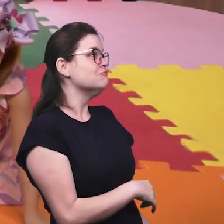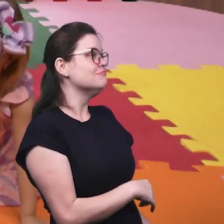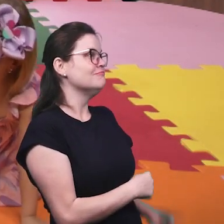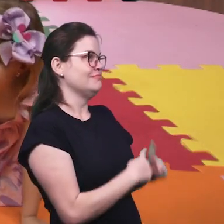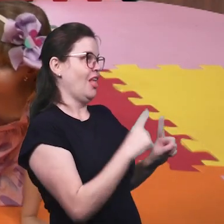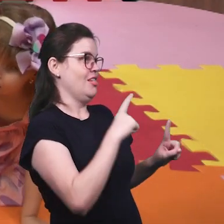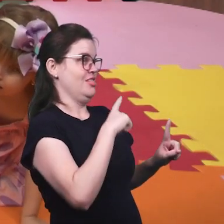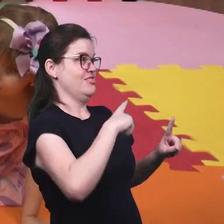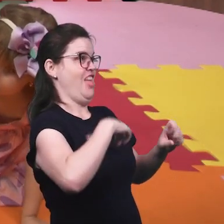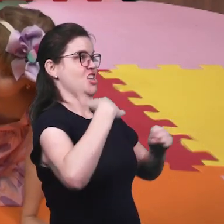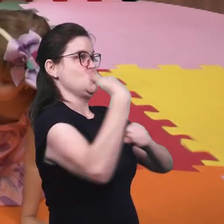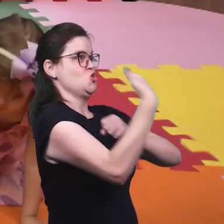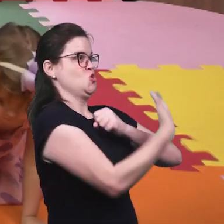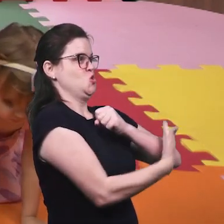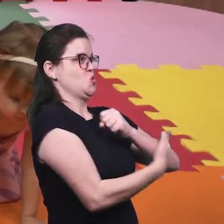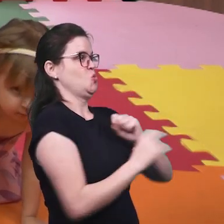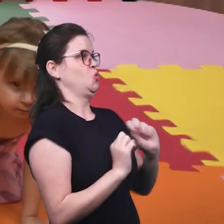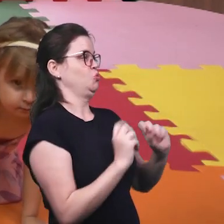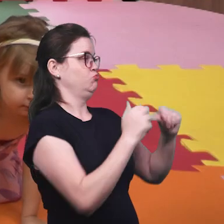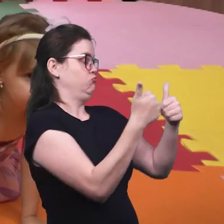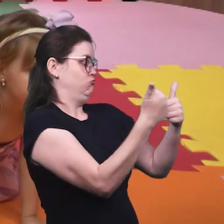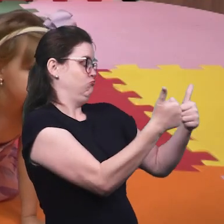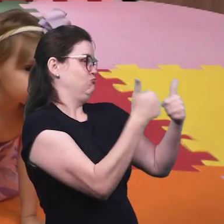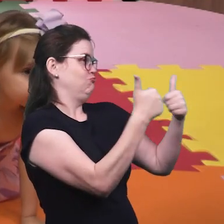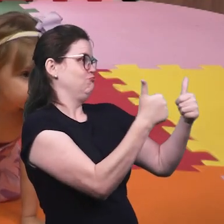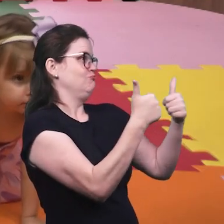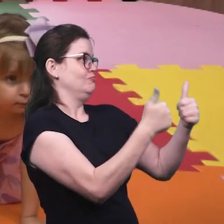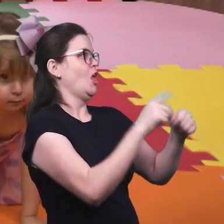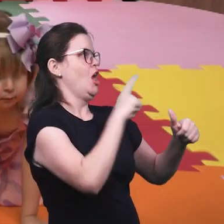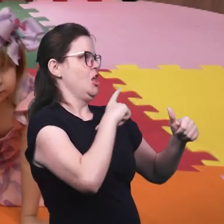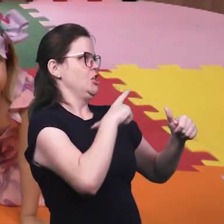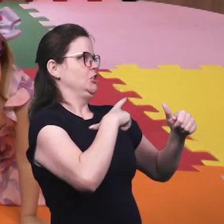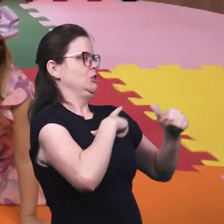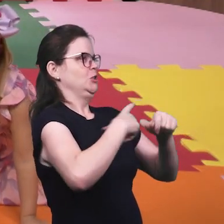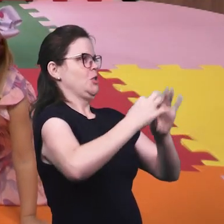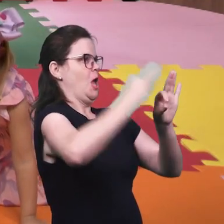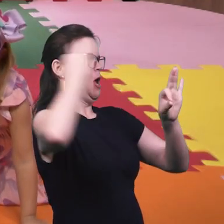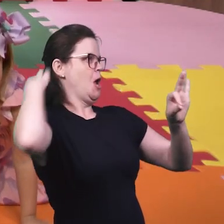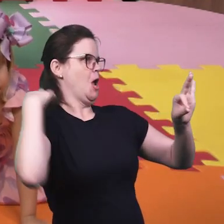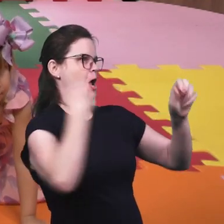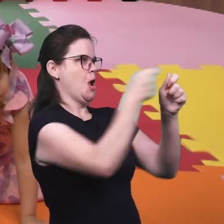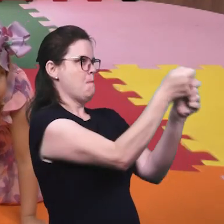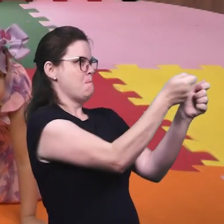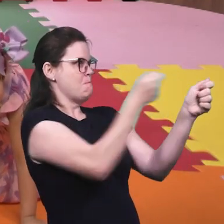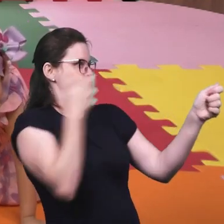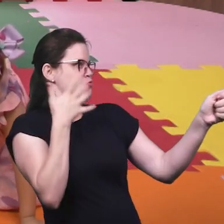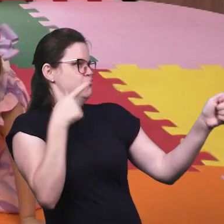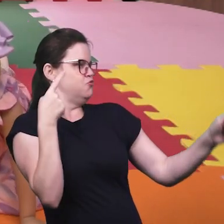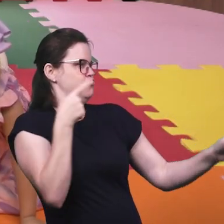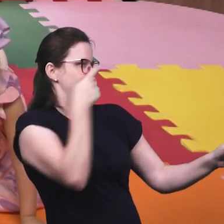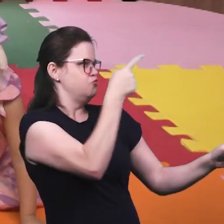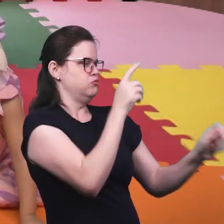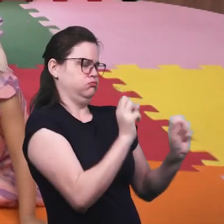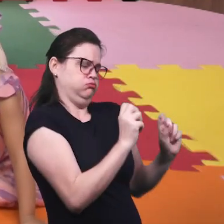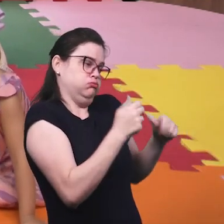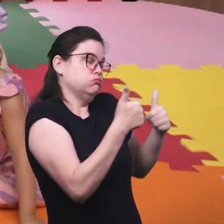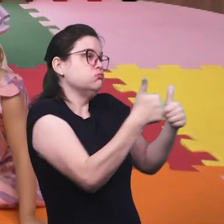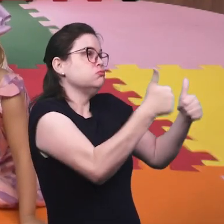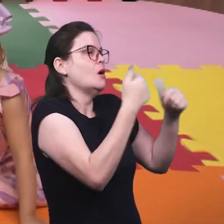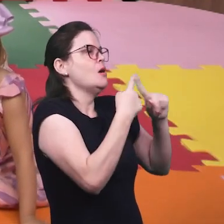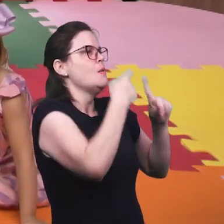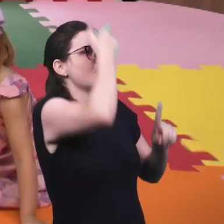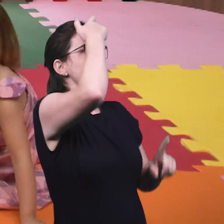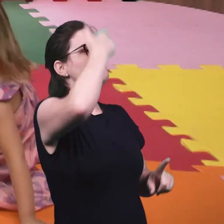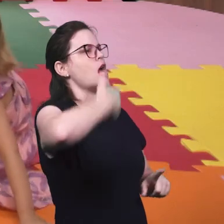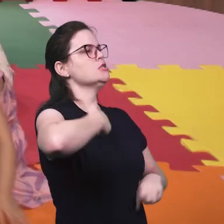com escudo e com lança. Essas eram as armas de Saul. Mas aí Davi falou assim,